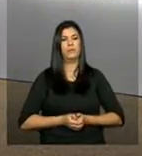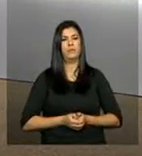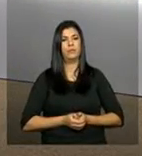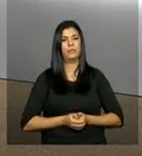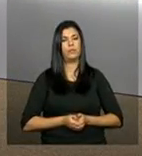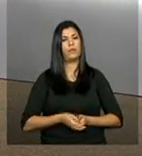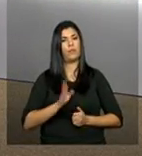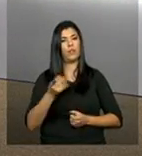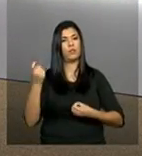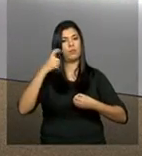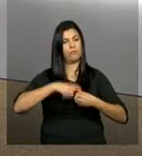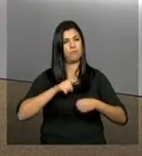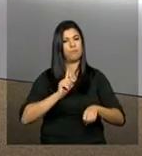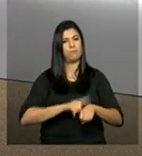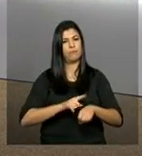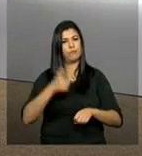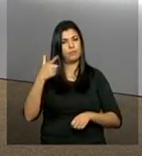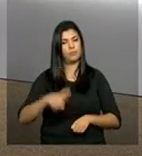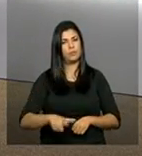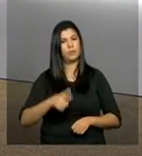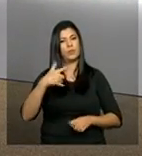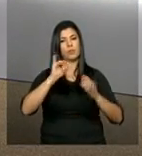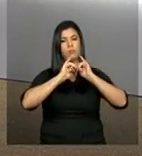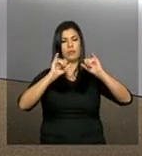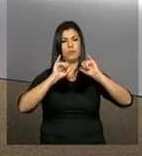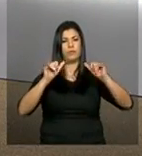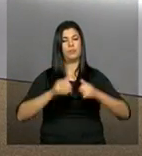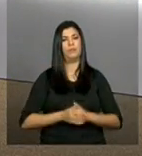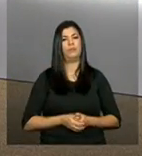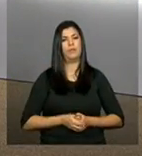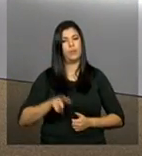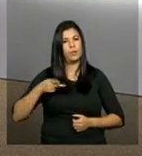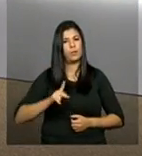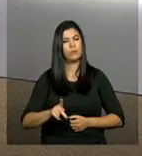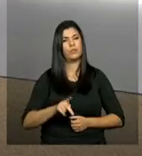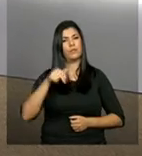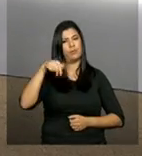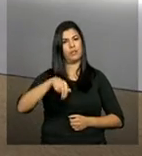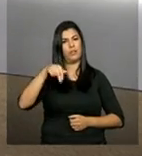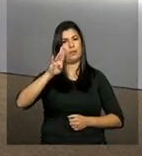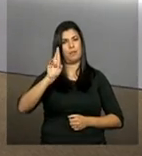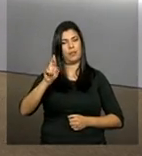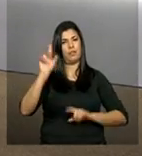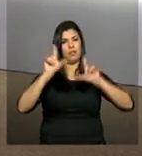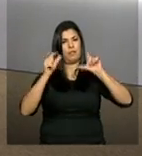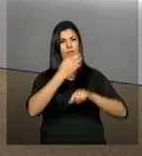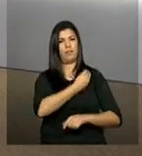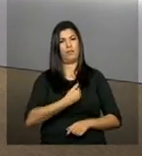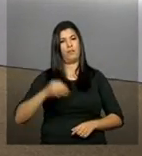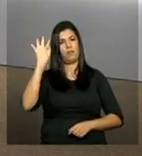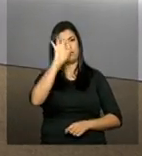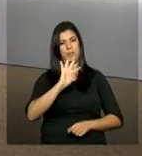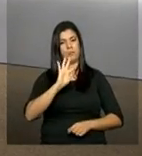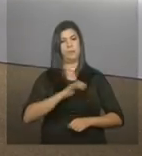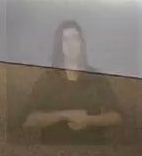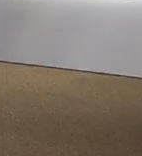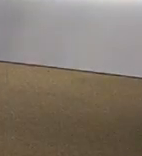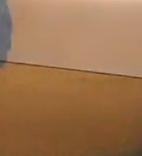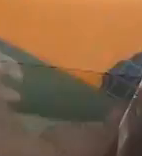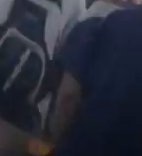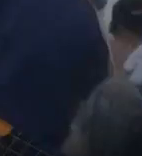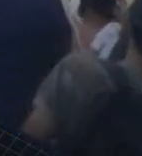E nós podemos voltar a qualquer momento com outras informações. Continue com a gente na NBR, a TV do Governo Federal.